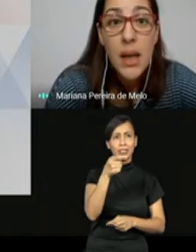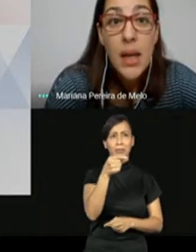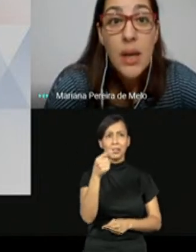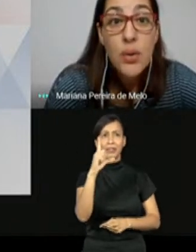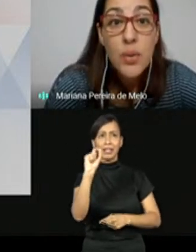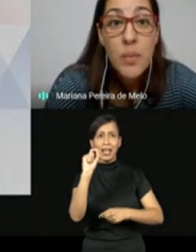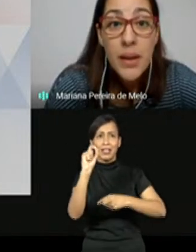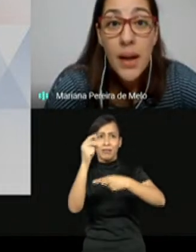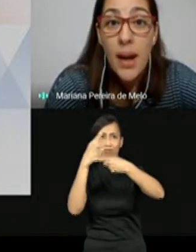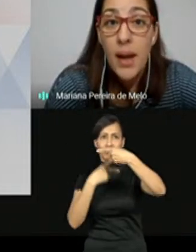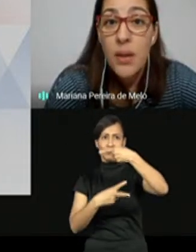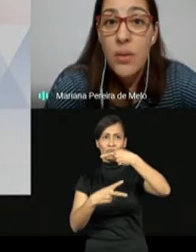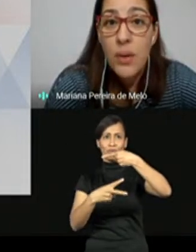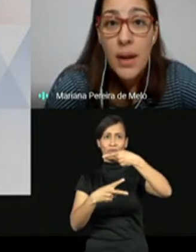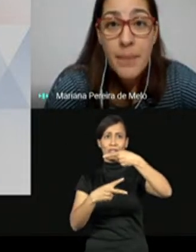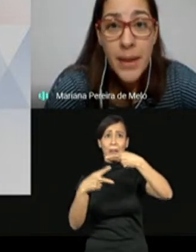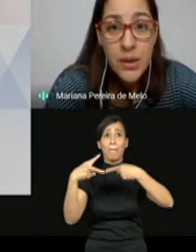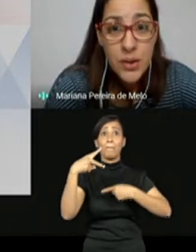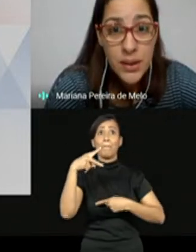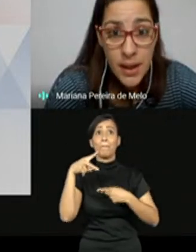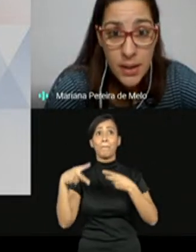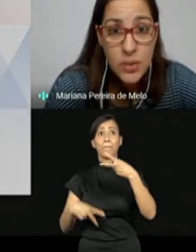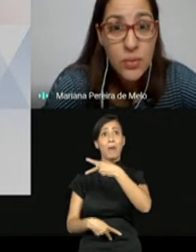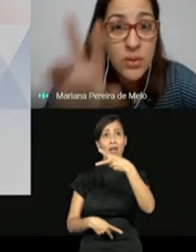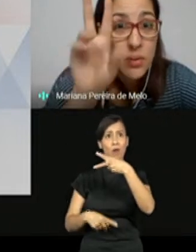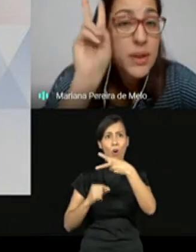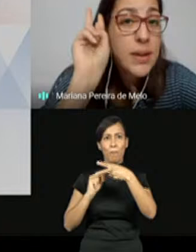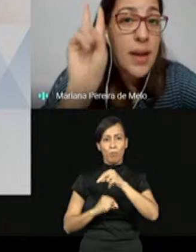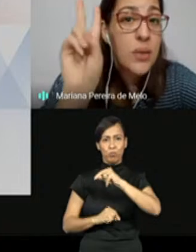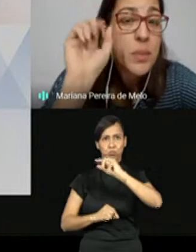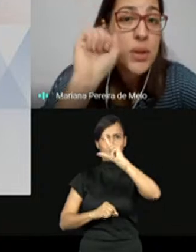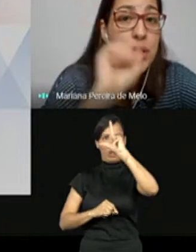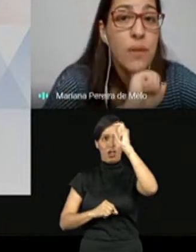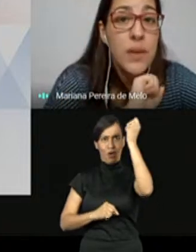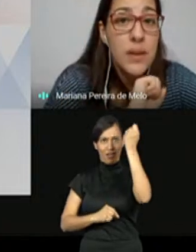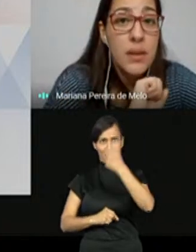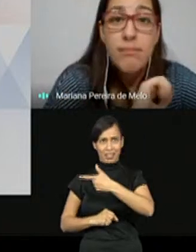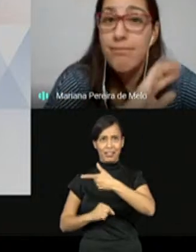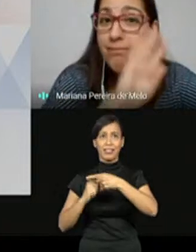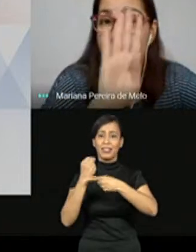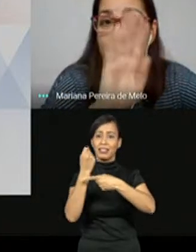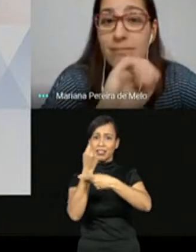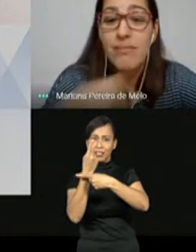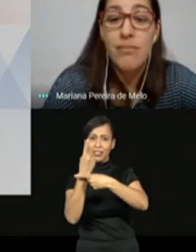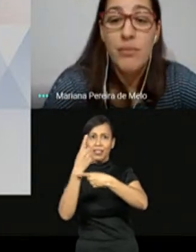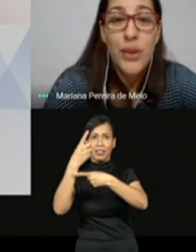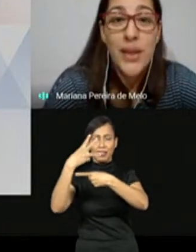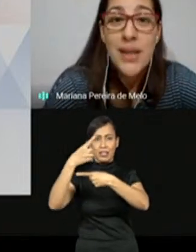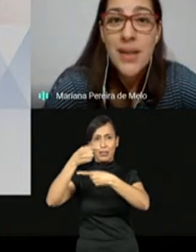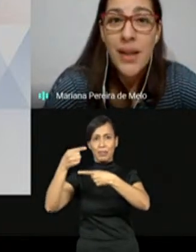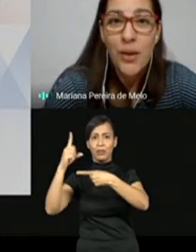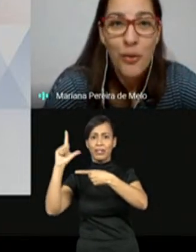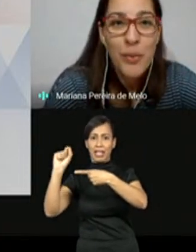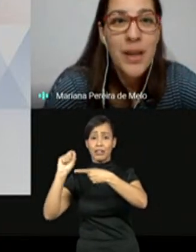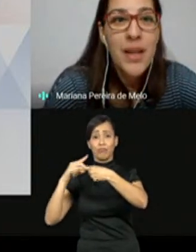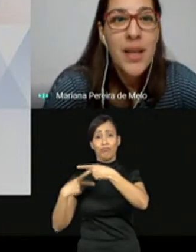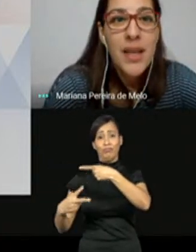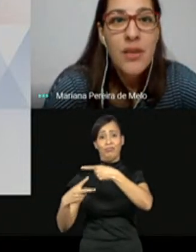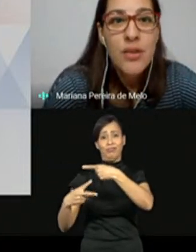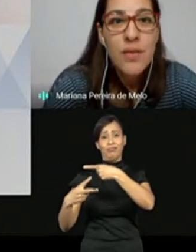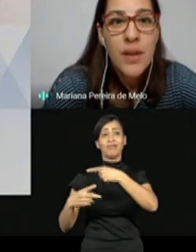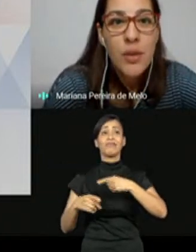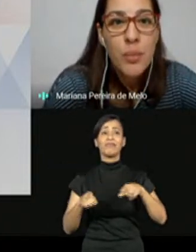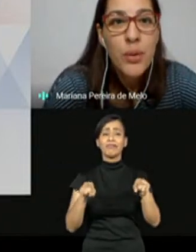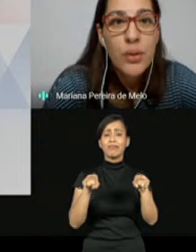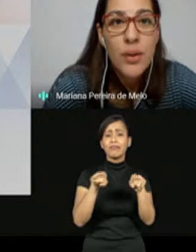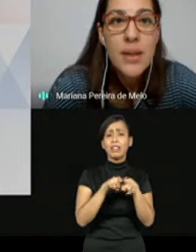13. Eu subtraio a média 10 dos dois lados para a gente não fazer mudança nenhuma e